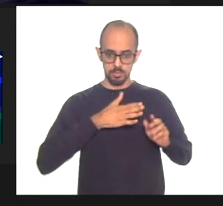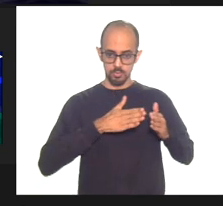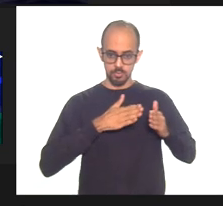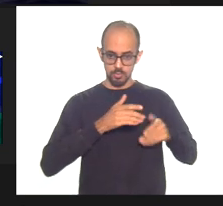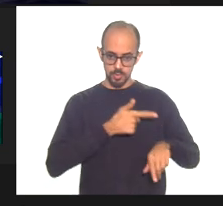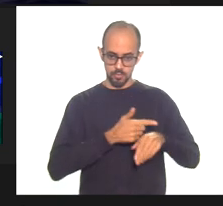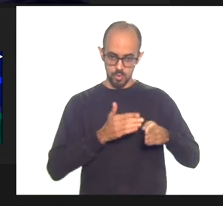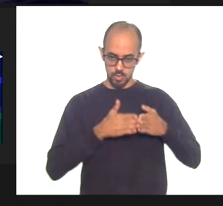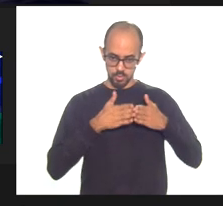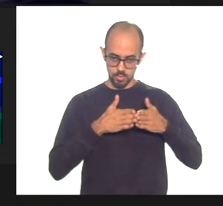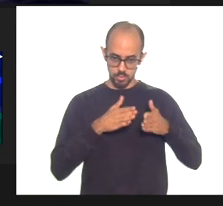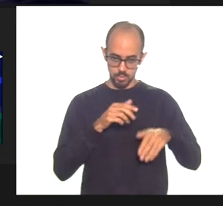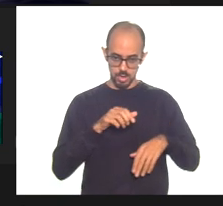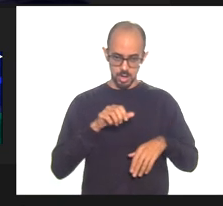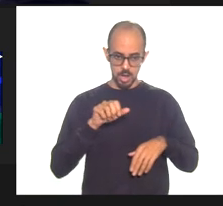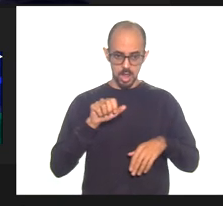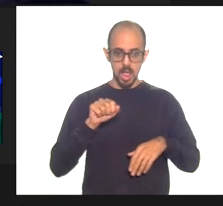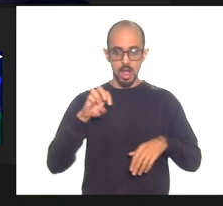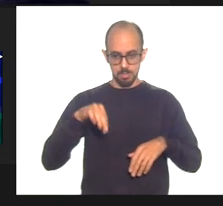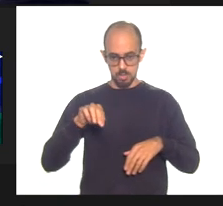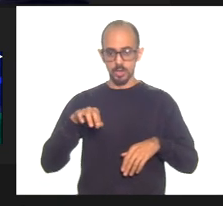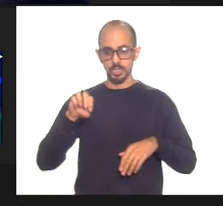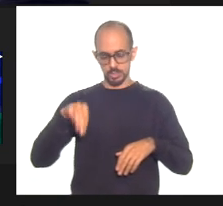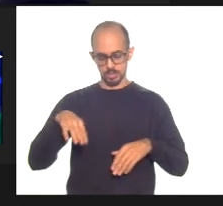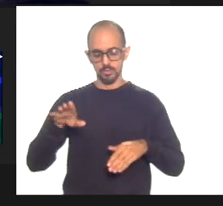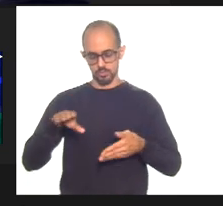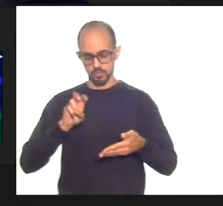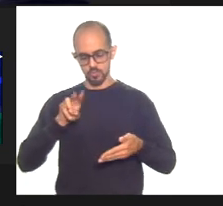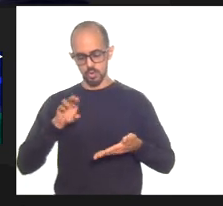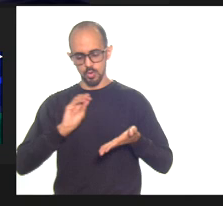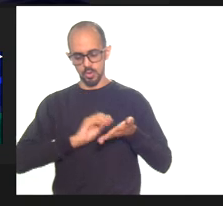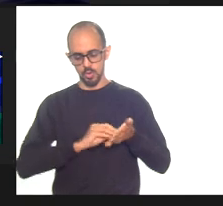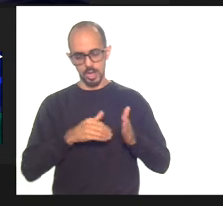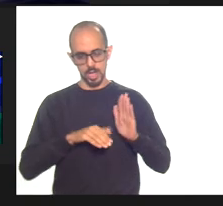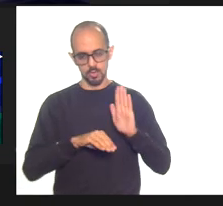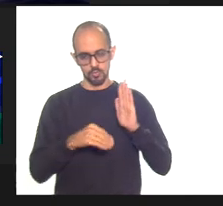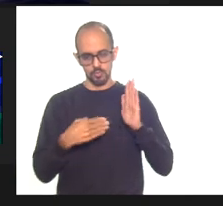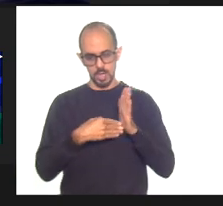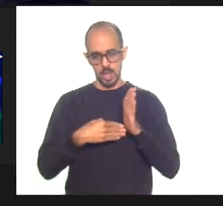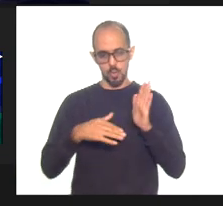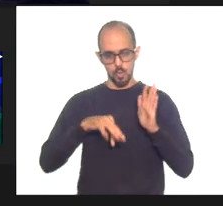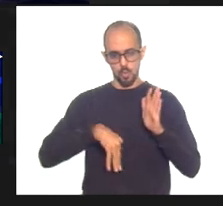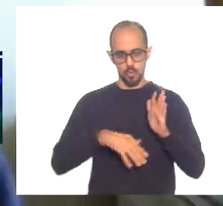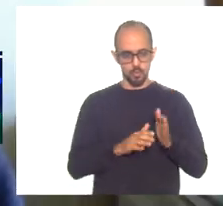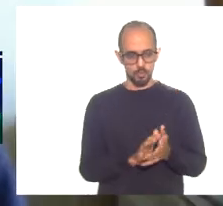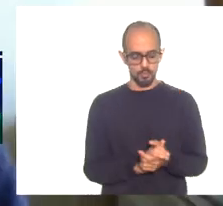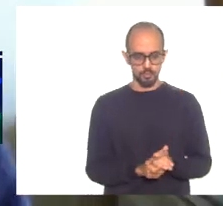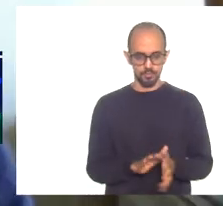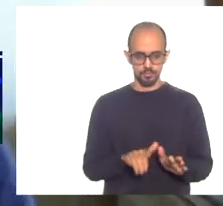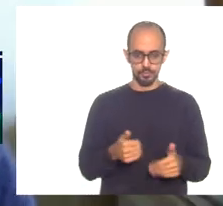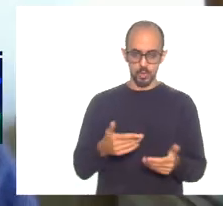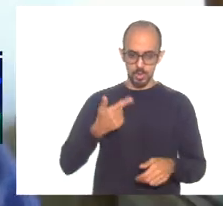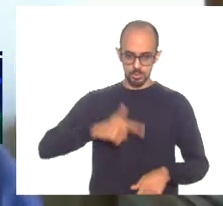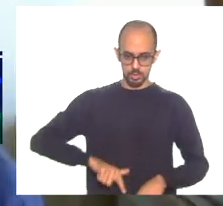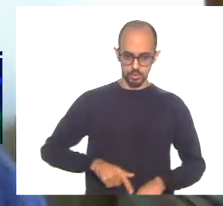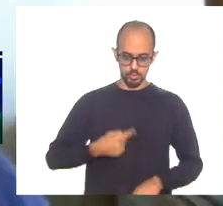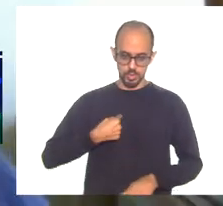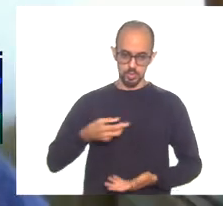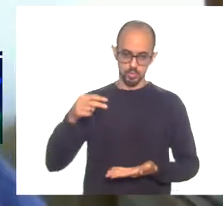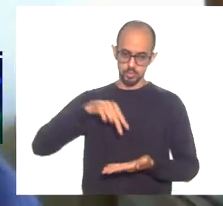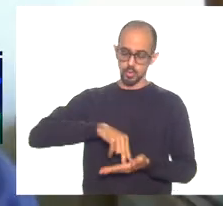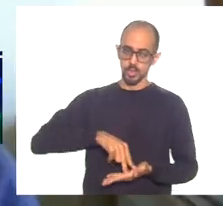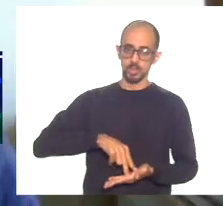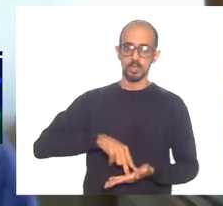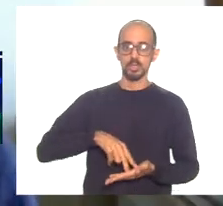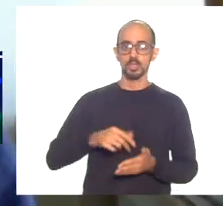eu vou escrever Deputado Rodrigo Amorim pode deixar a repetir Senhora Aparecida eu estou na sua